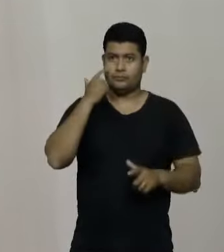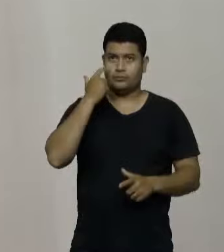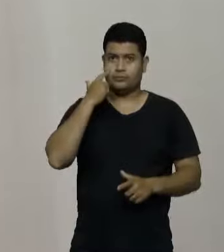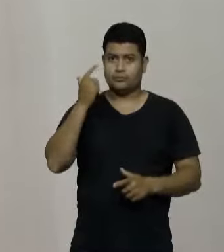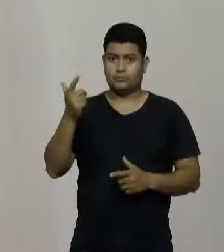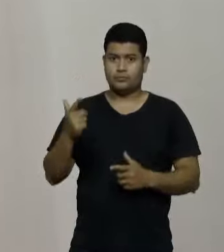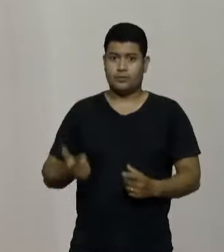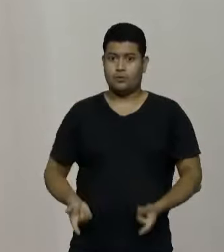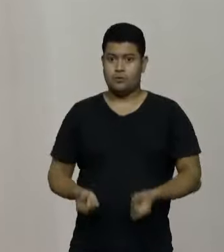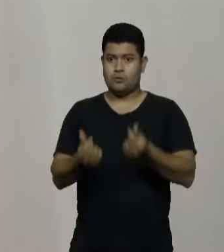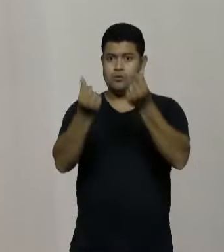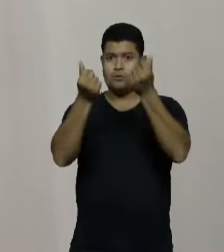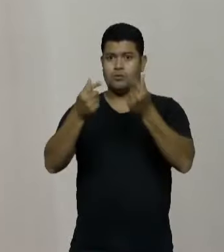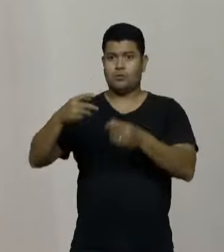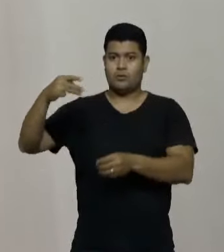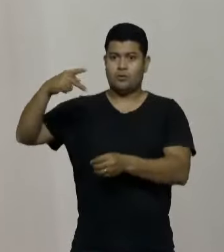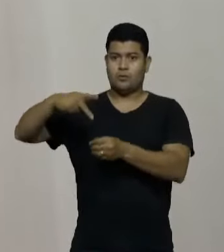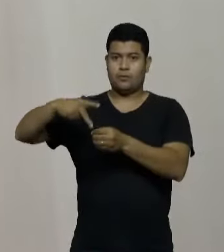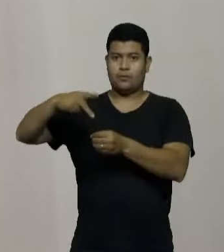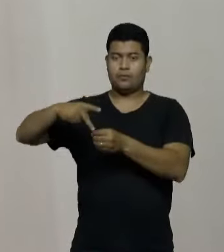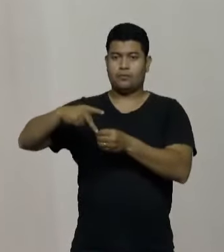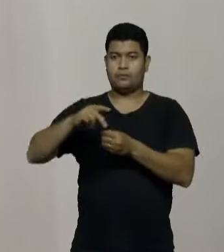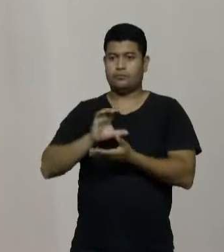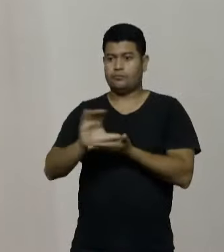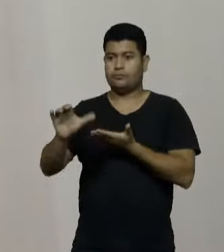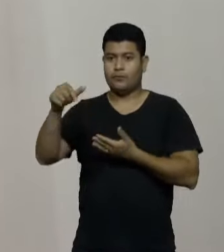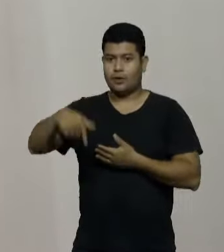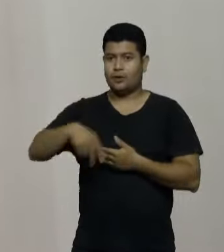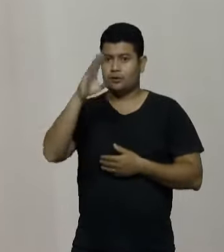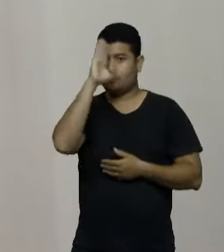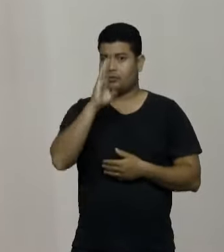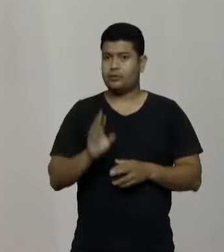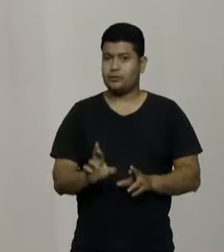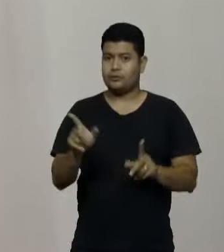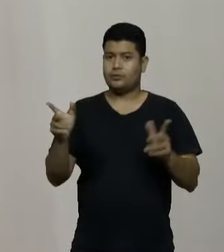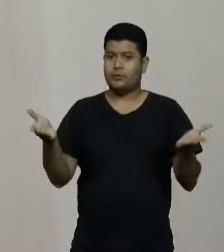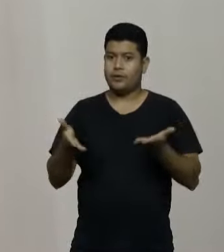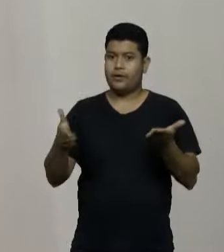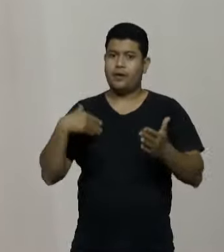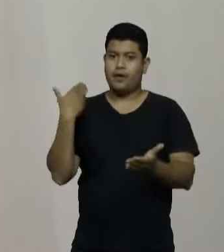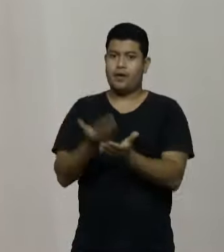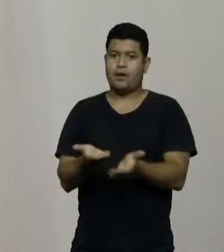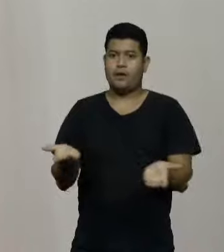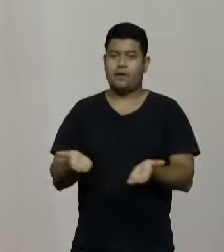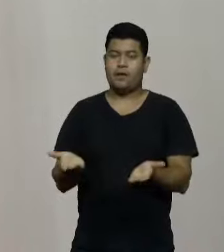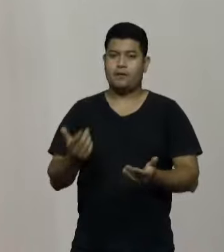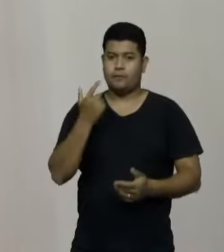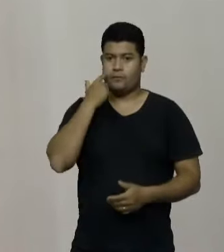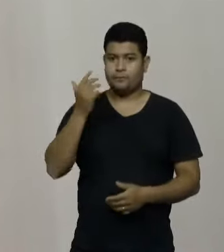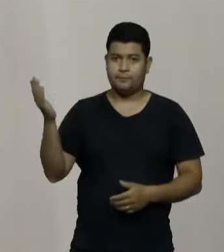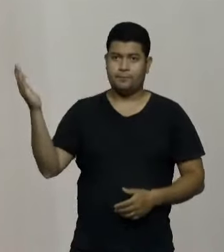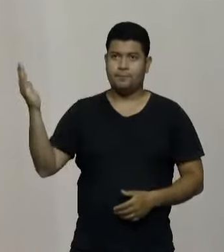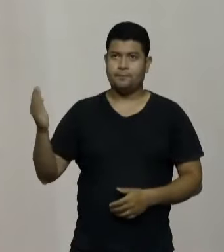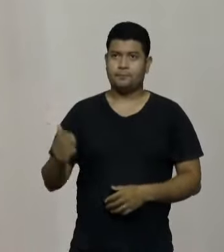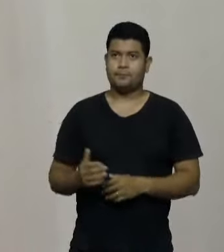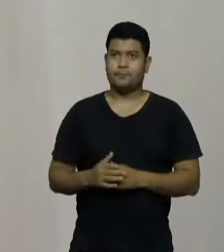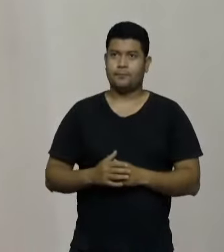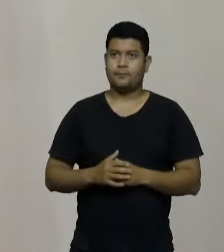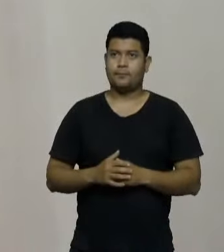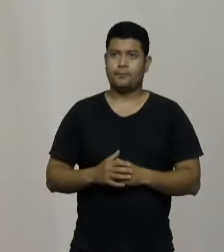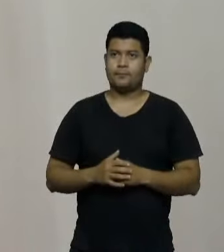se chama lucro da Petrobras, era investido no Brasil. A diferença de lá para cá. Vamos dar uma olhada, deputado Kennedy.